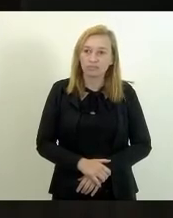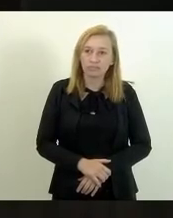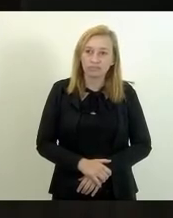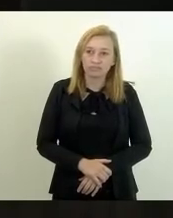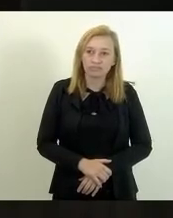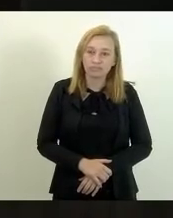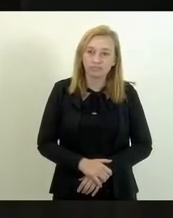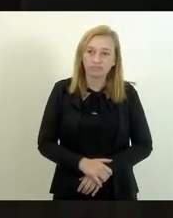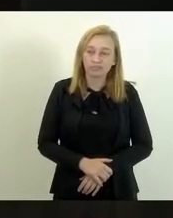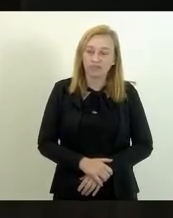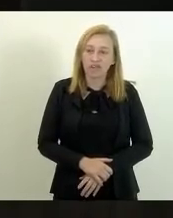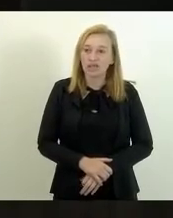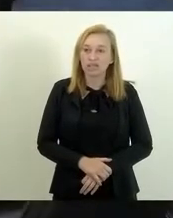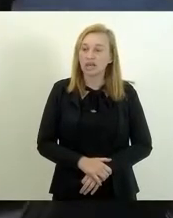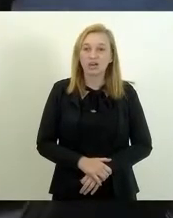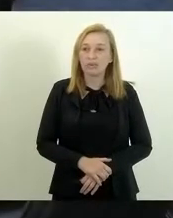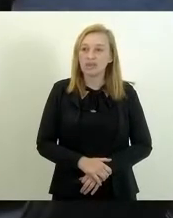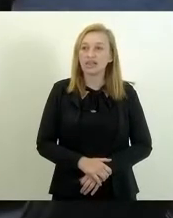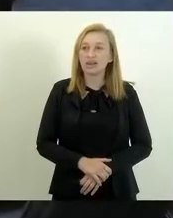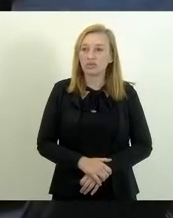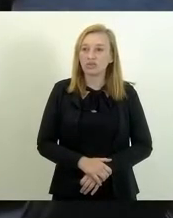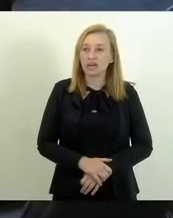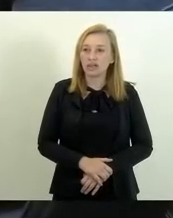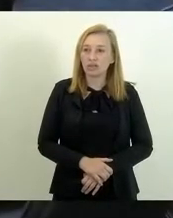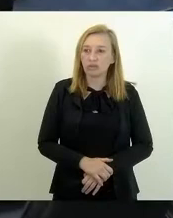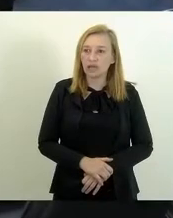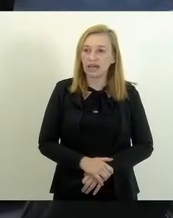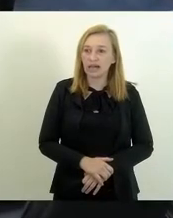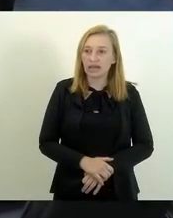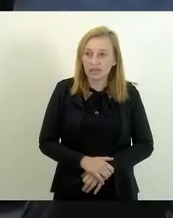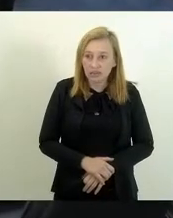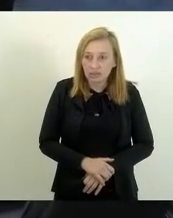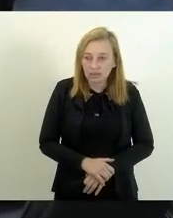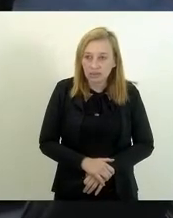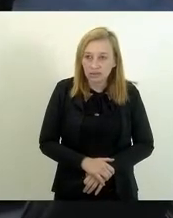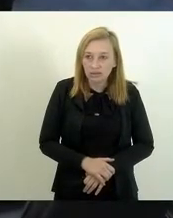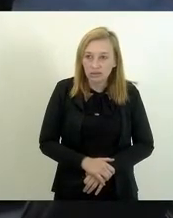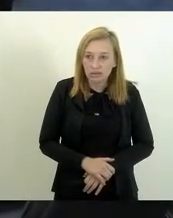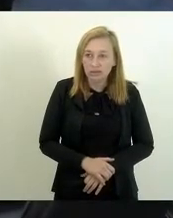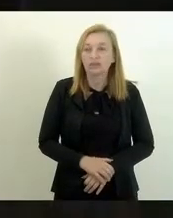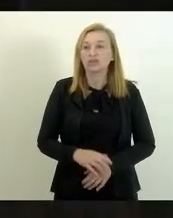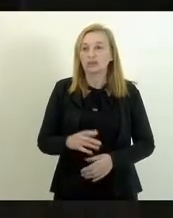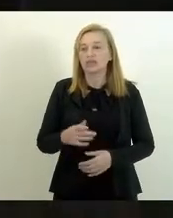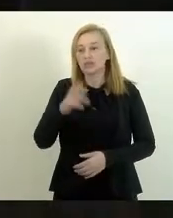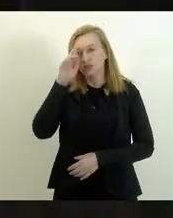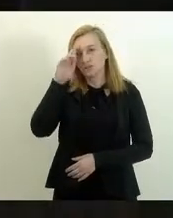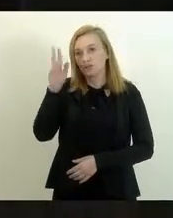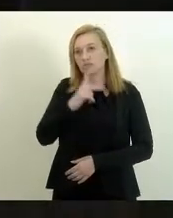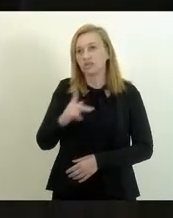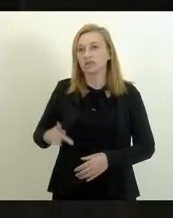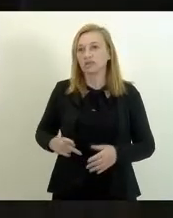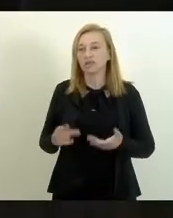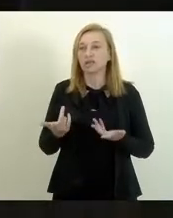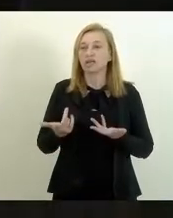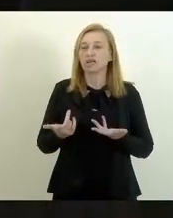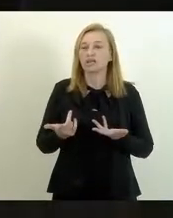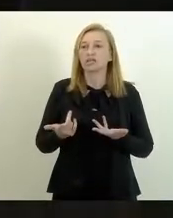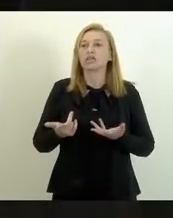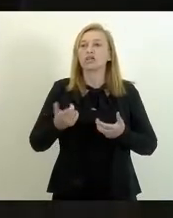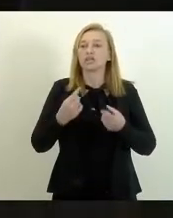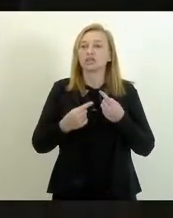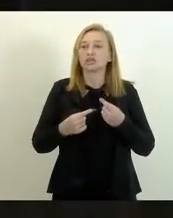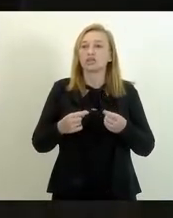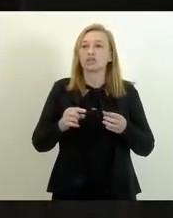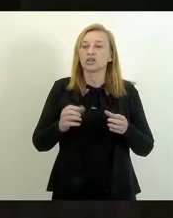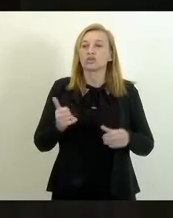lá. Um instante, espera aí, calma. Favorável, senhor presidente. Os pareceres emitidos em votação substitutivo